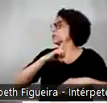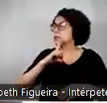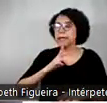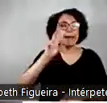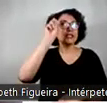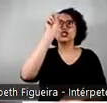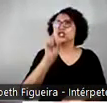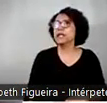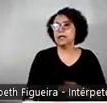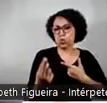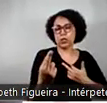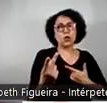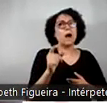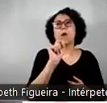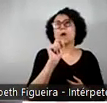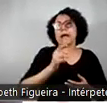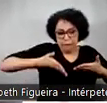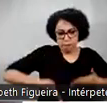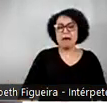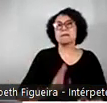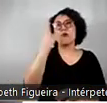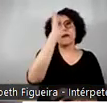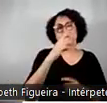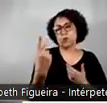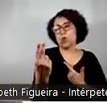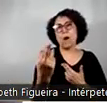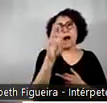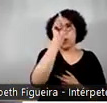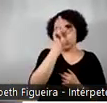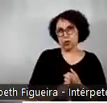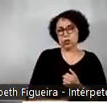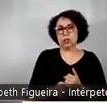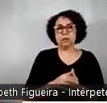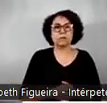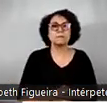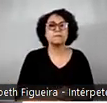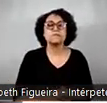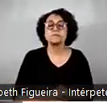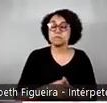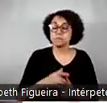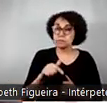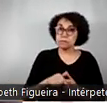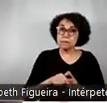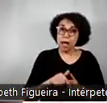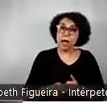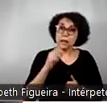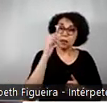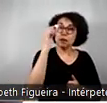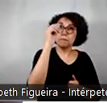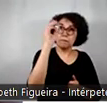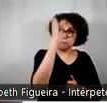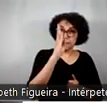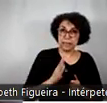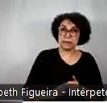artigo 5º. Então, algumas políticas migratórias, né, que a gente tem no Brasil, apesar de a gente não ter uma política federal, né, a gente tem